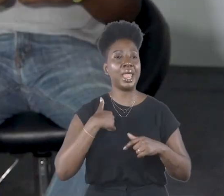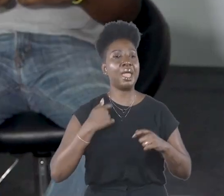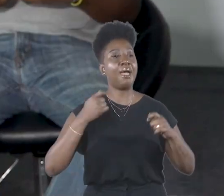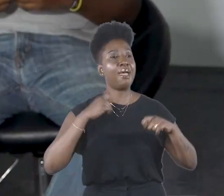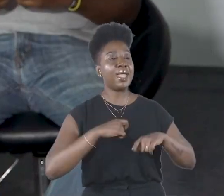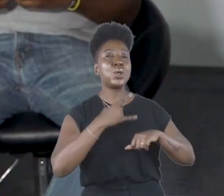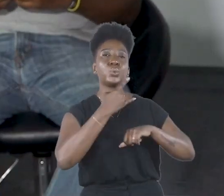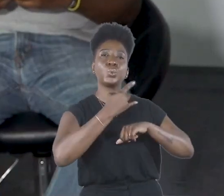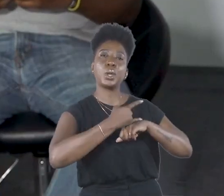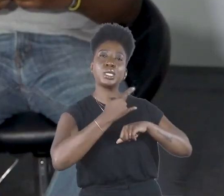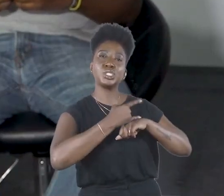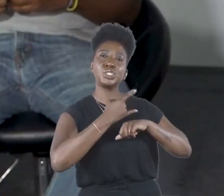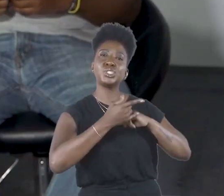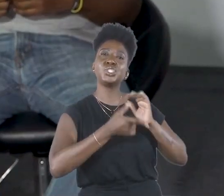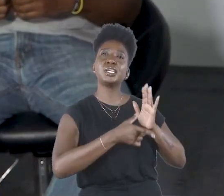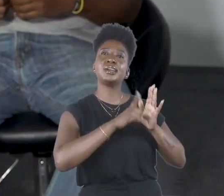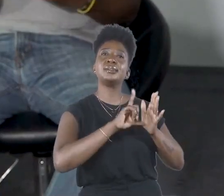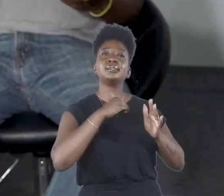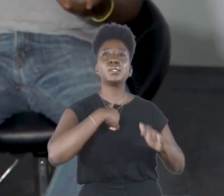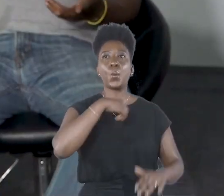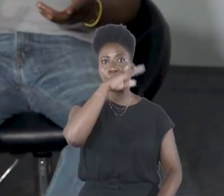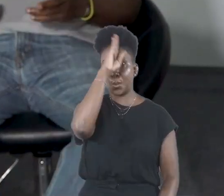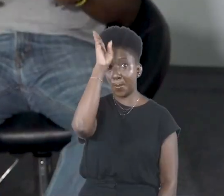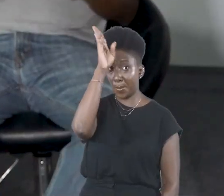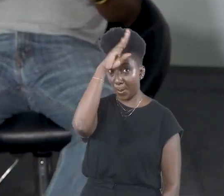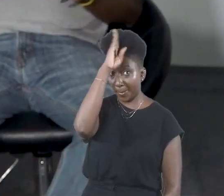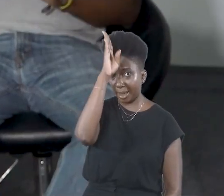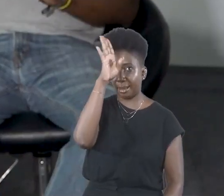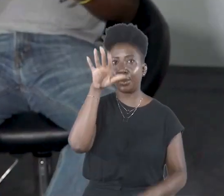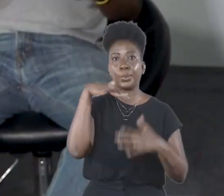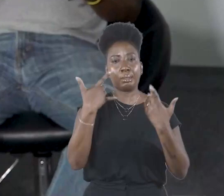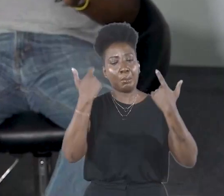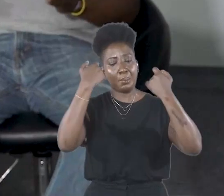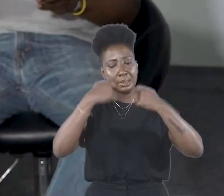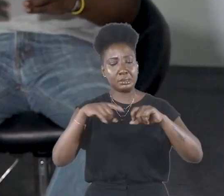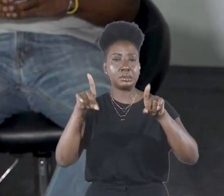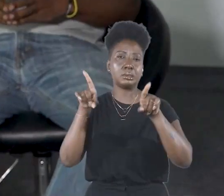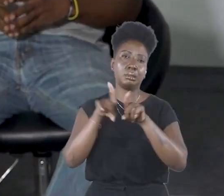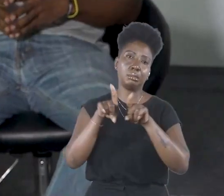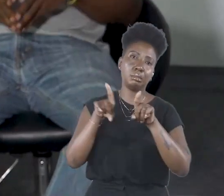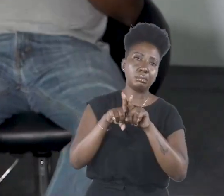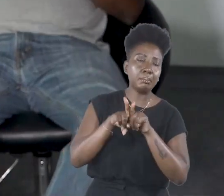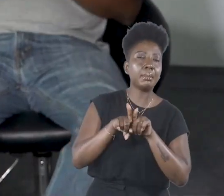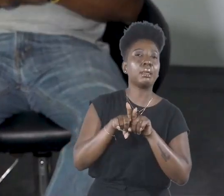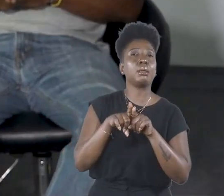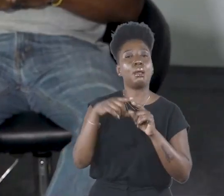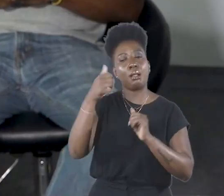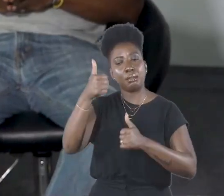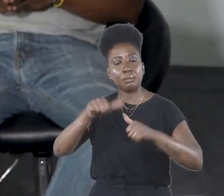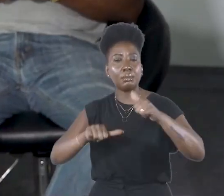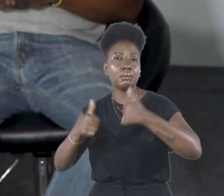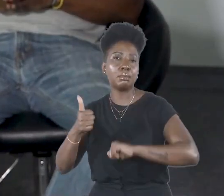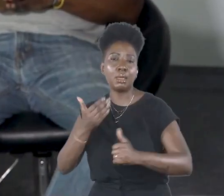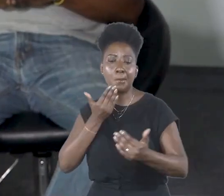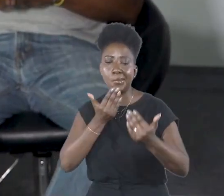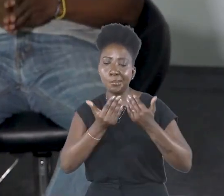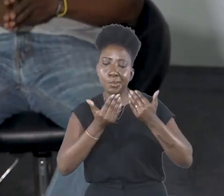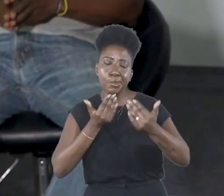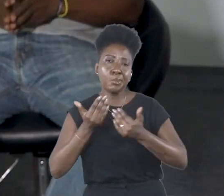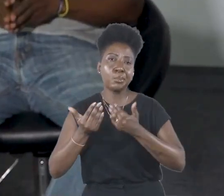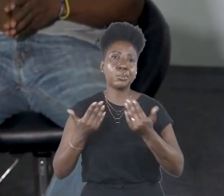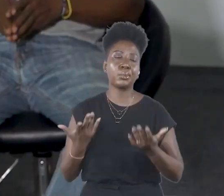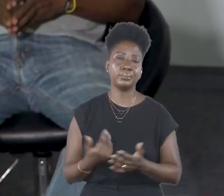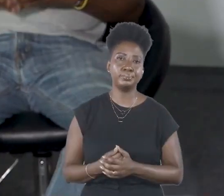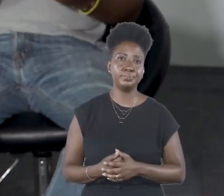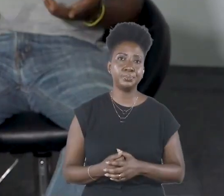atuar. Eu sou, desde no Haiti, eu sou bombeiro. Então a gente vai analisar. Então a questão da empregabilidade é uma escola